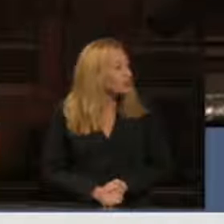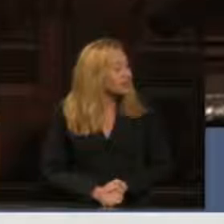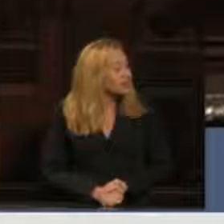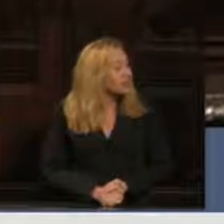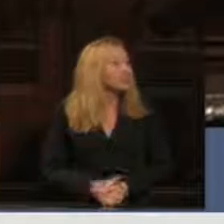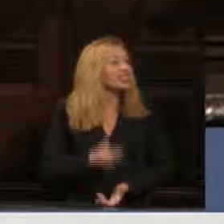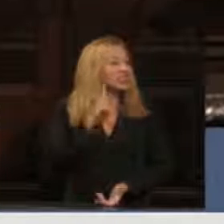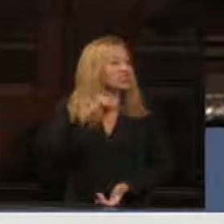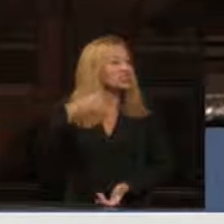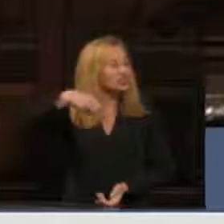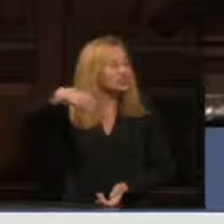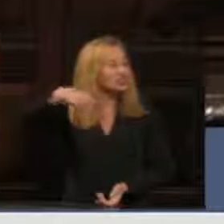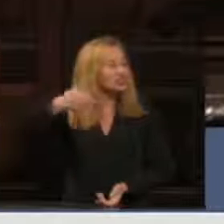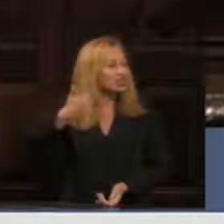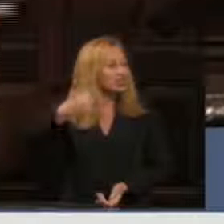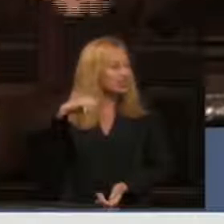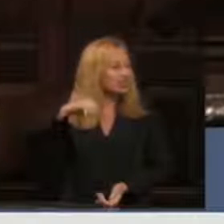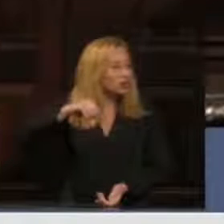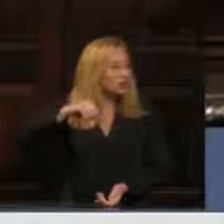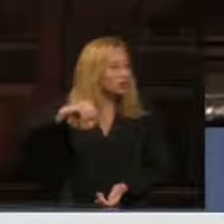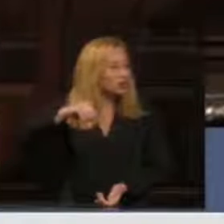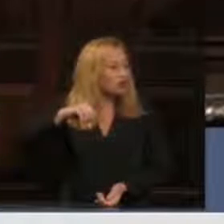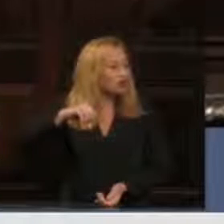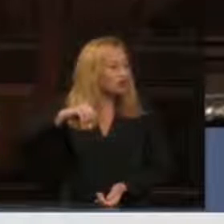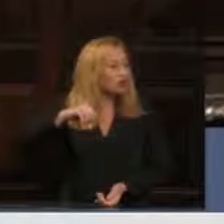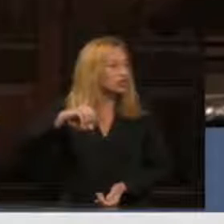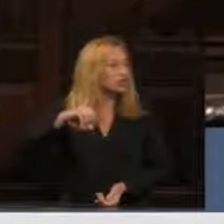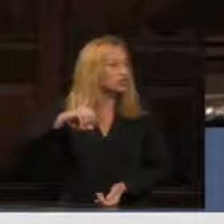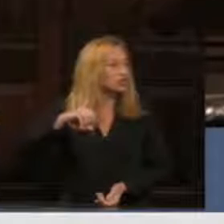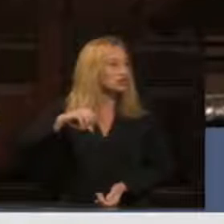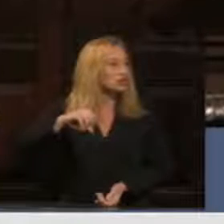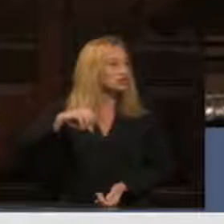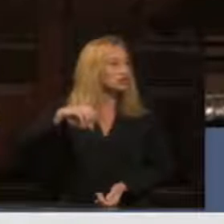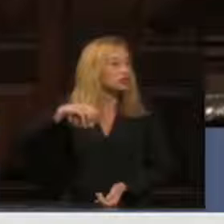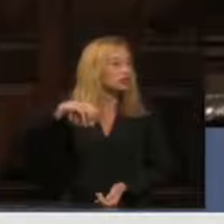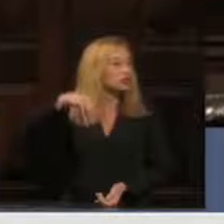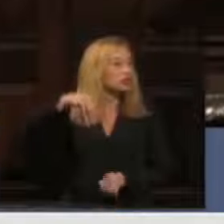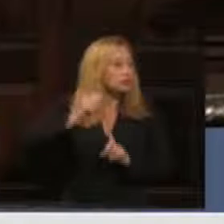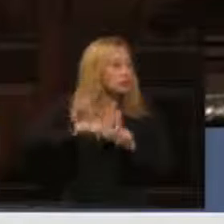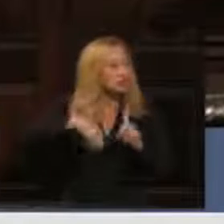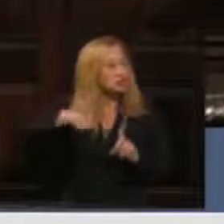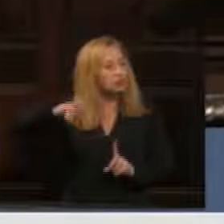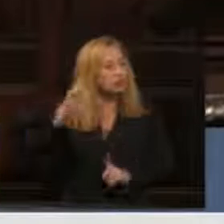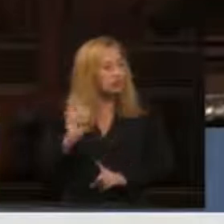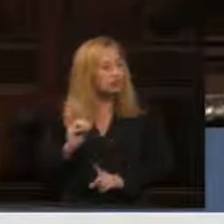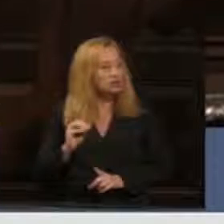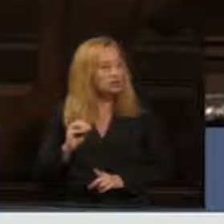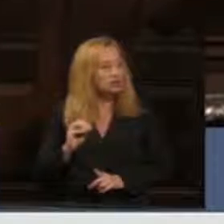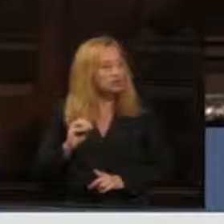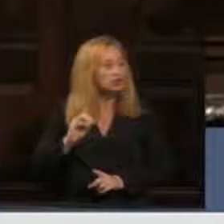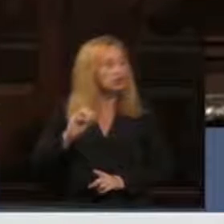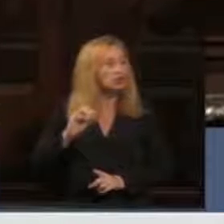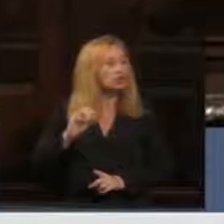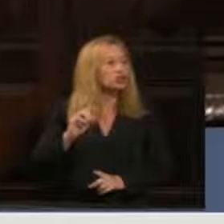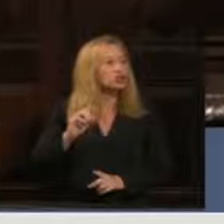Dia 19, dia de São José. Dia 19 de março. Dia de São